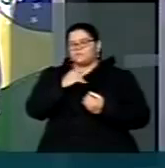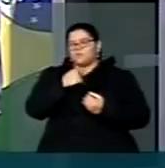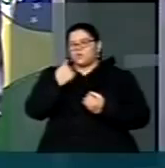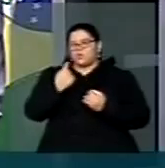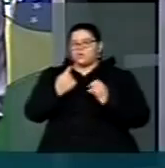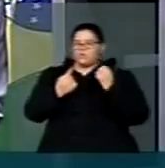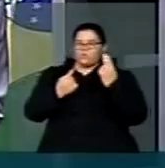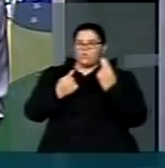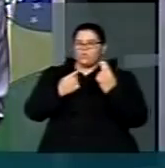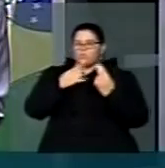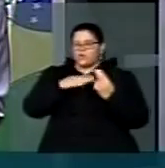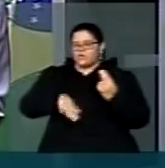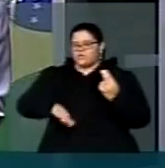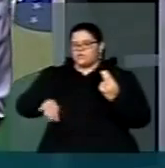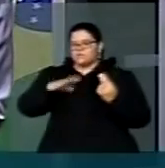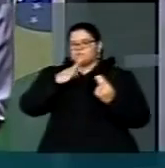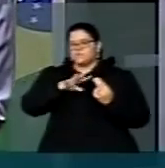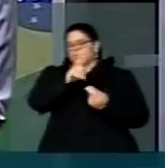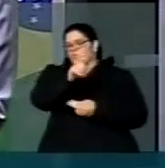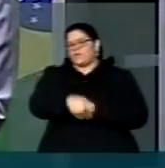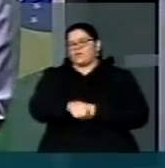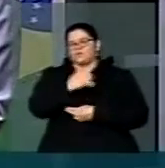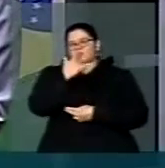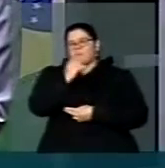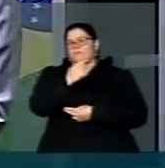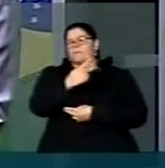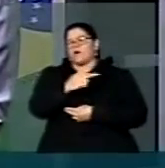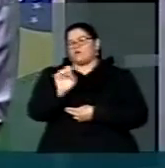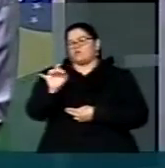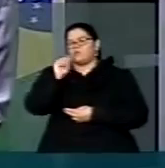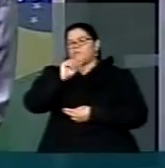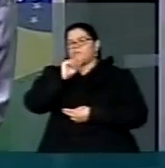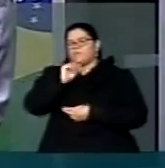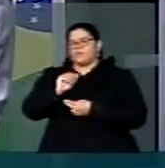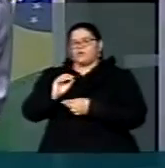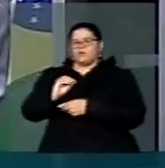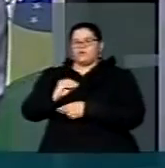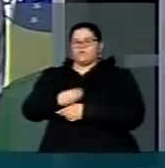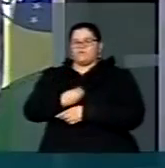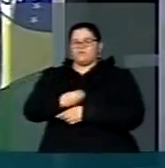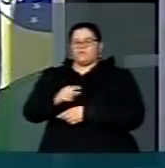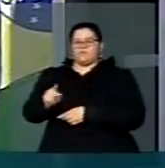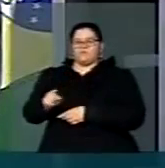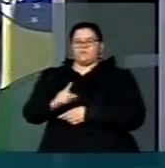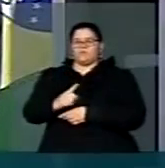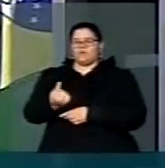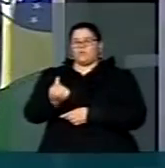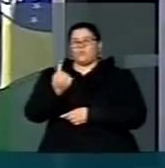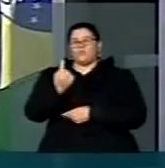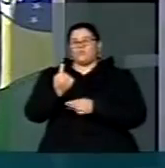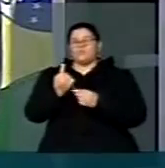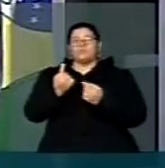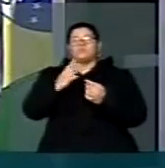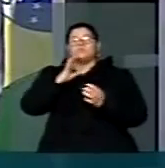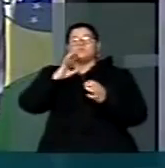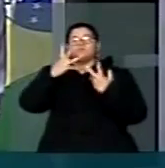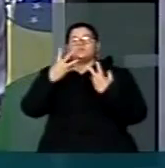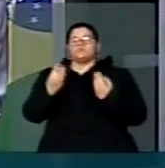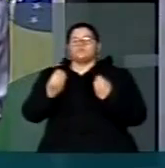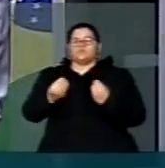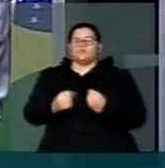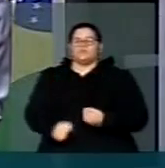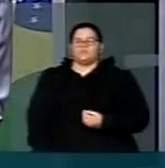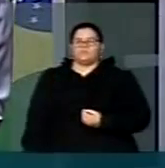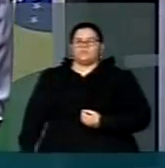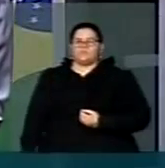outras complicações familiares. Dessa forma, temos que a única saída possível para a redução das infrações juvenis